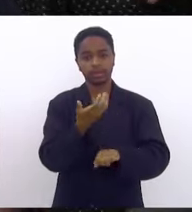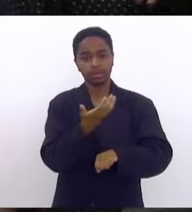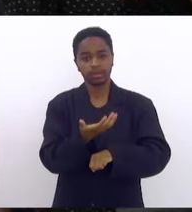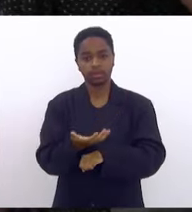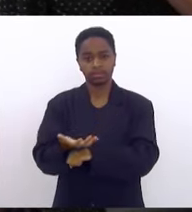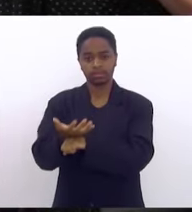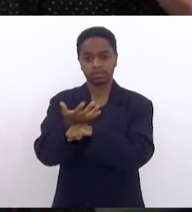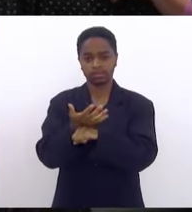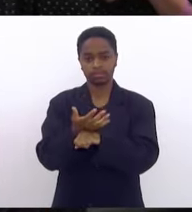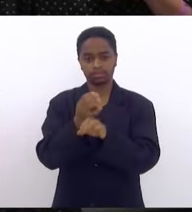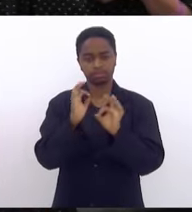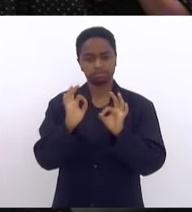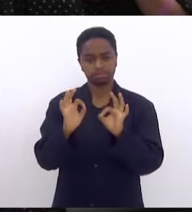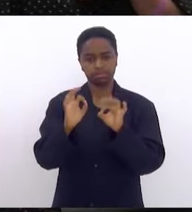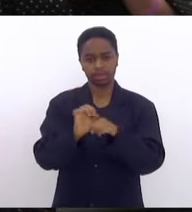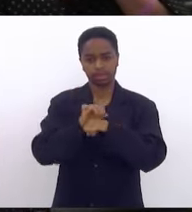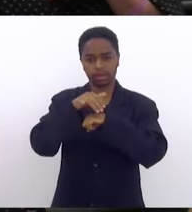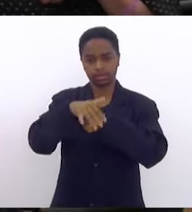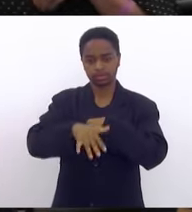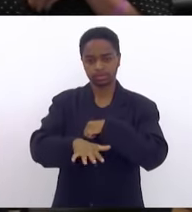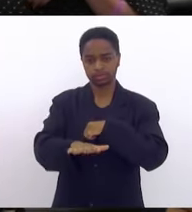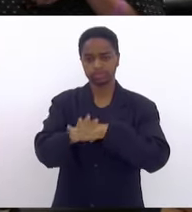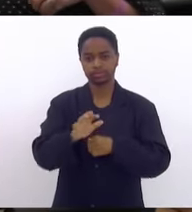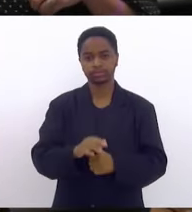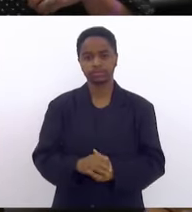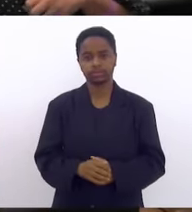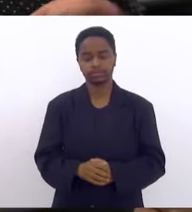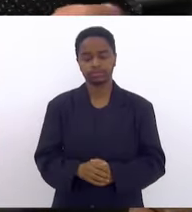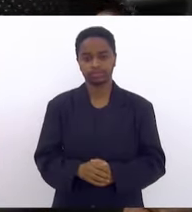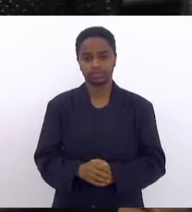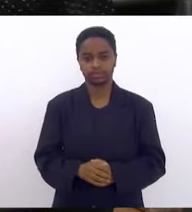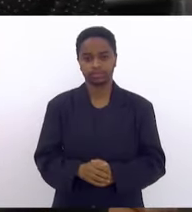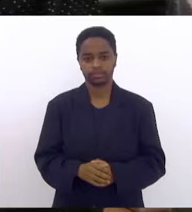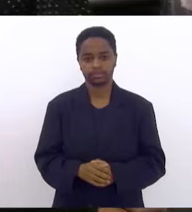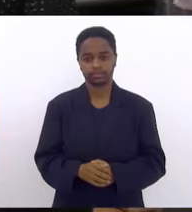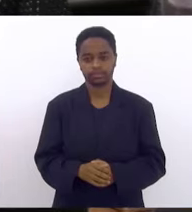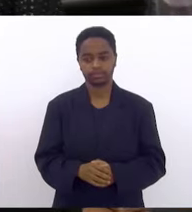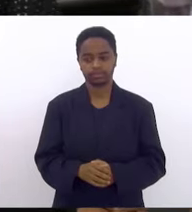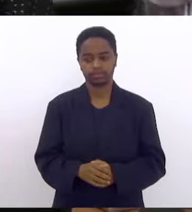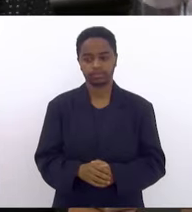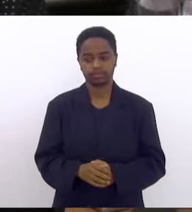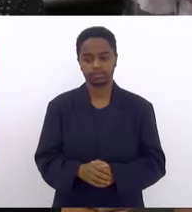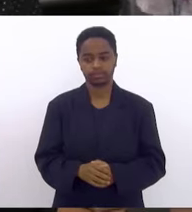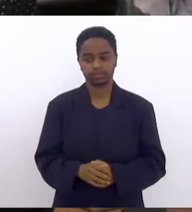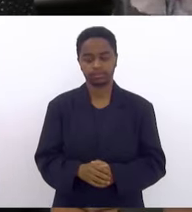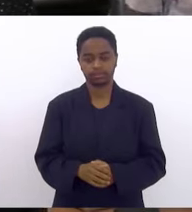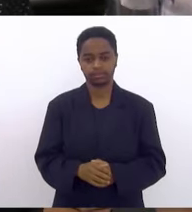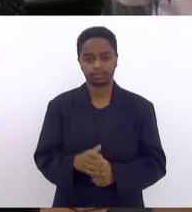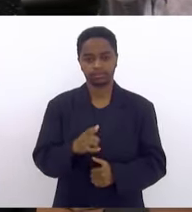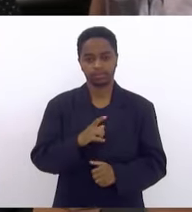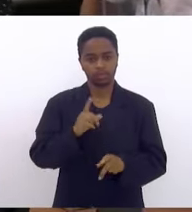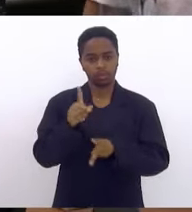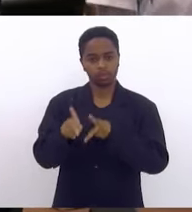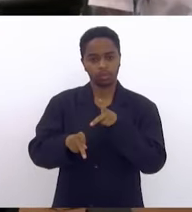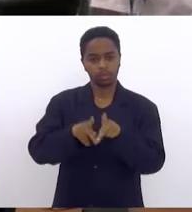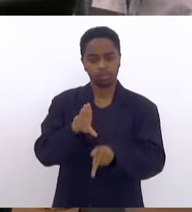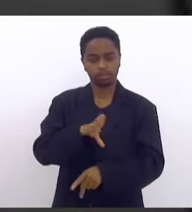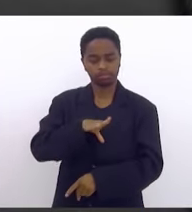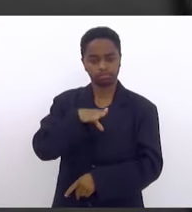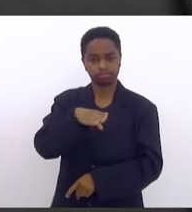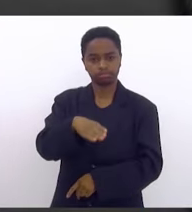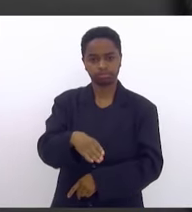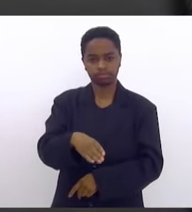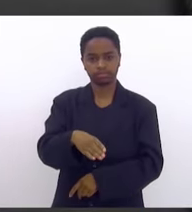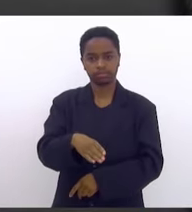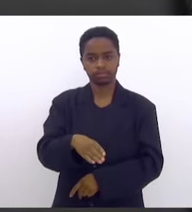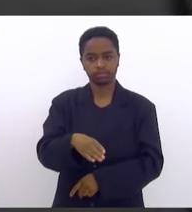placidez salutar das cachoeiras, repousa a fibra do teu povo varonil. O campanário em